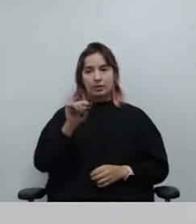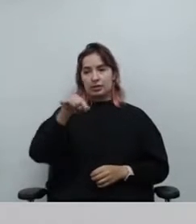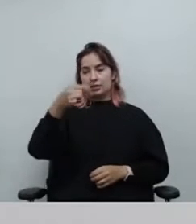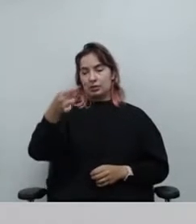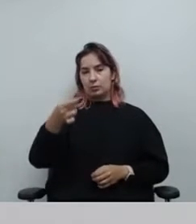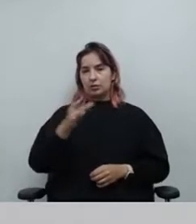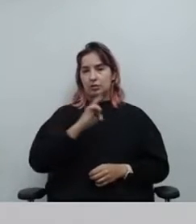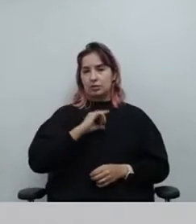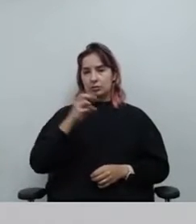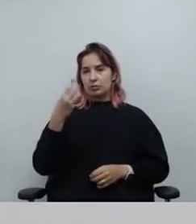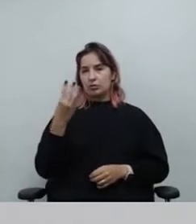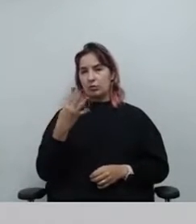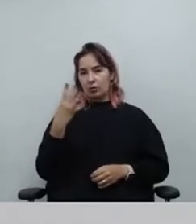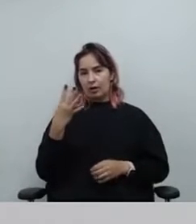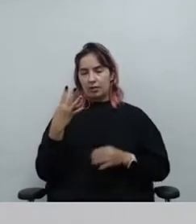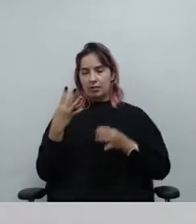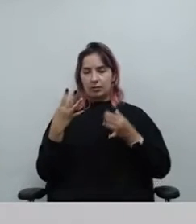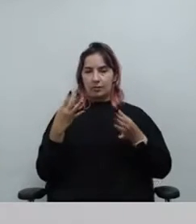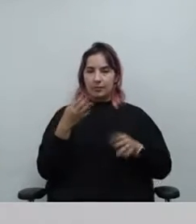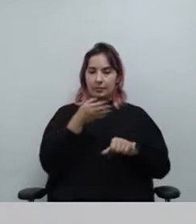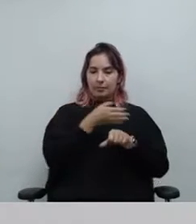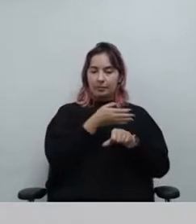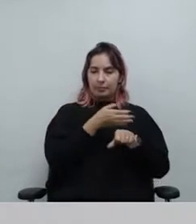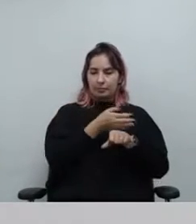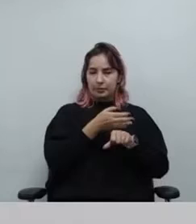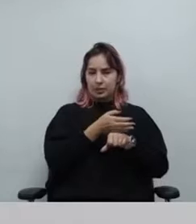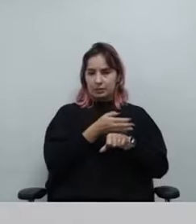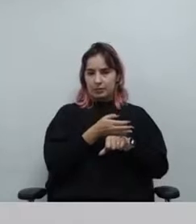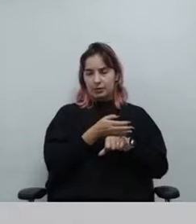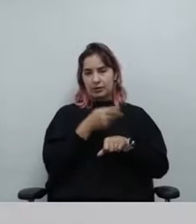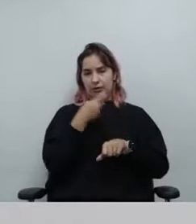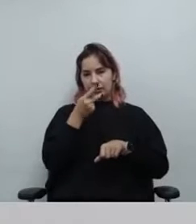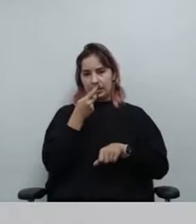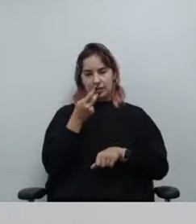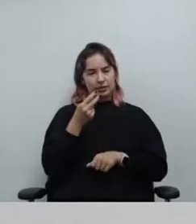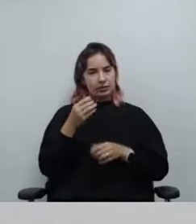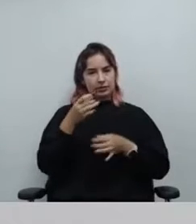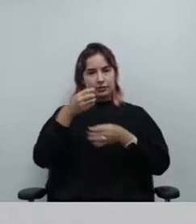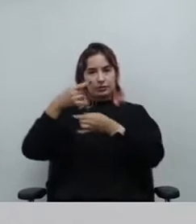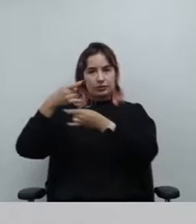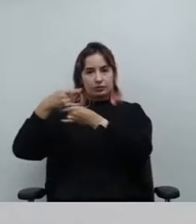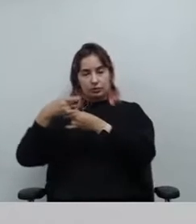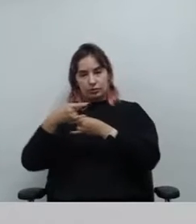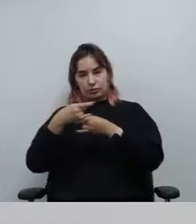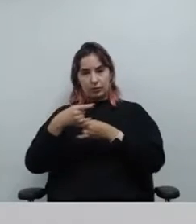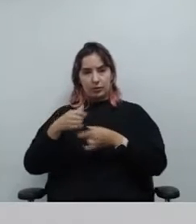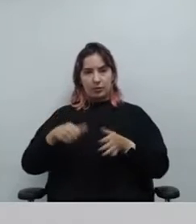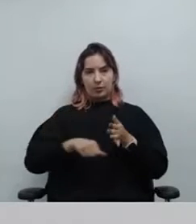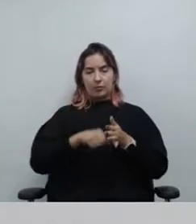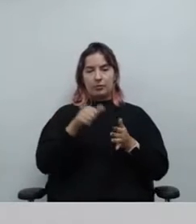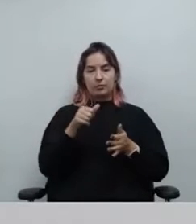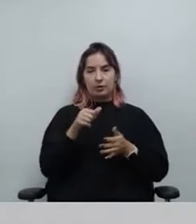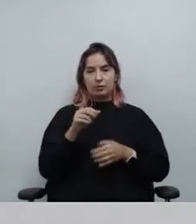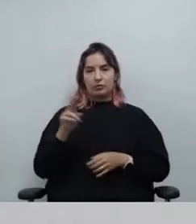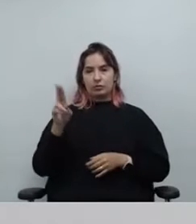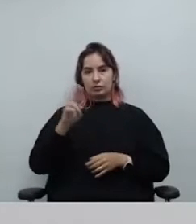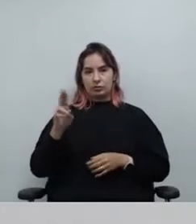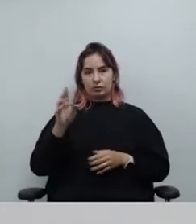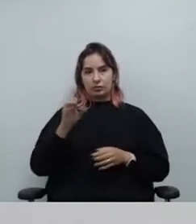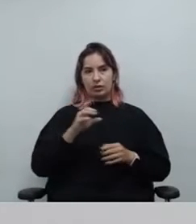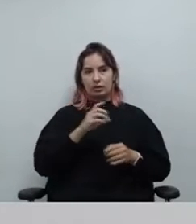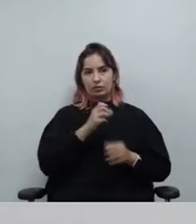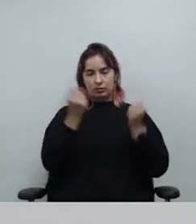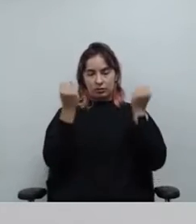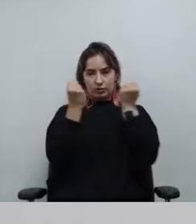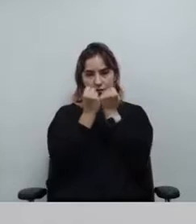nós temos 4 participações virtuais e passaremos a elas. Então, o primeiro dos participantes de hoje, o usuário da Defensoria, senhor